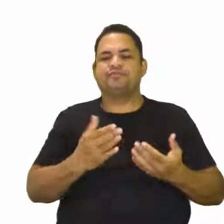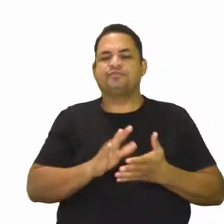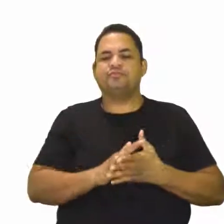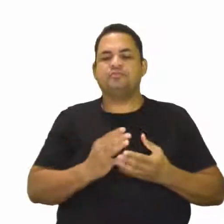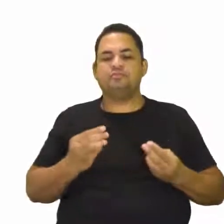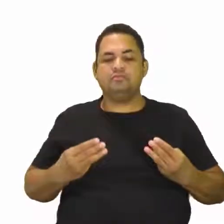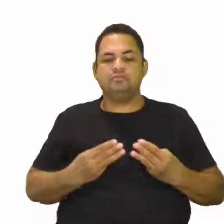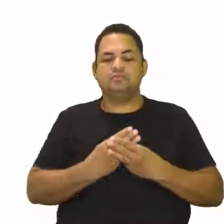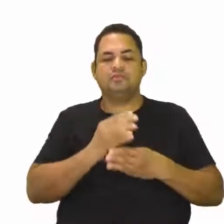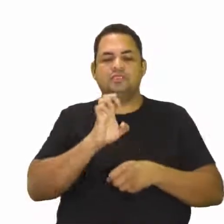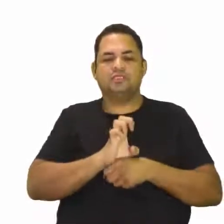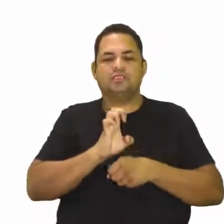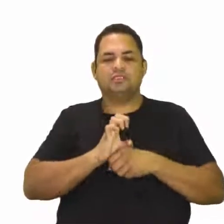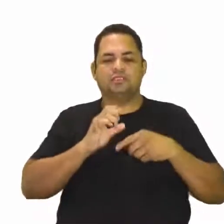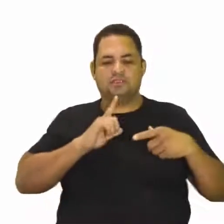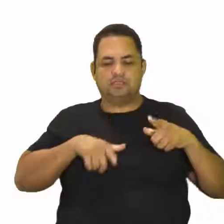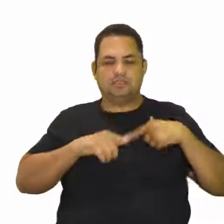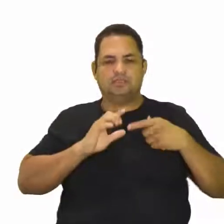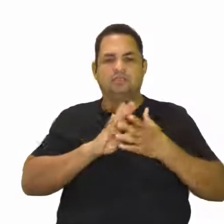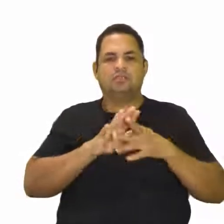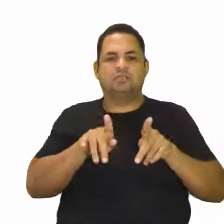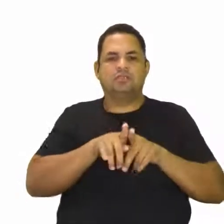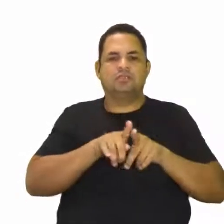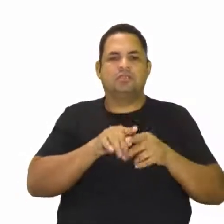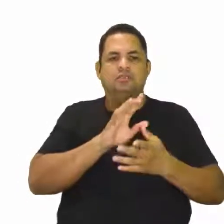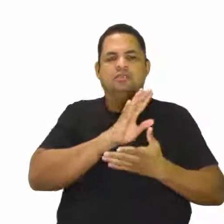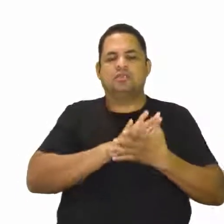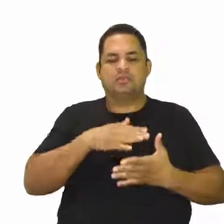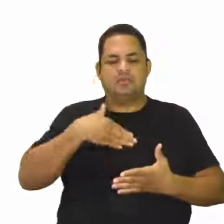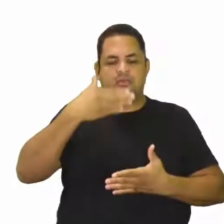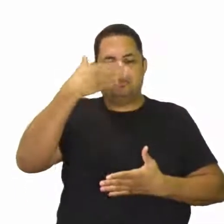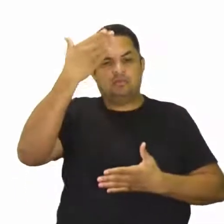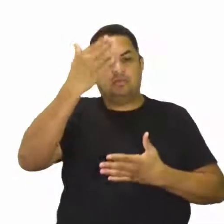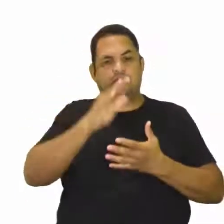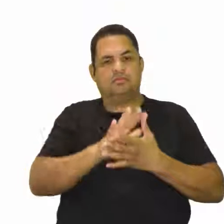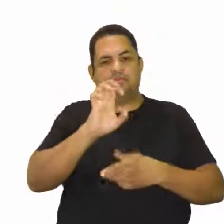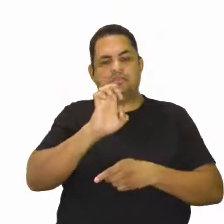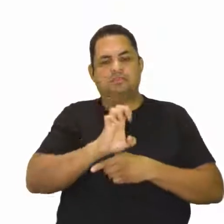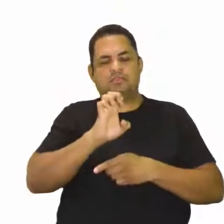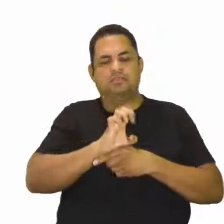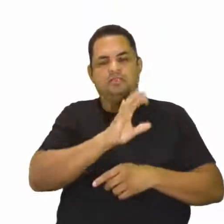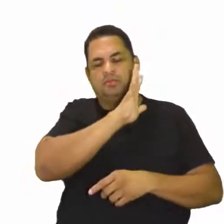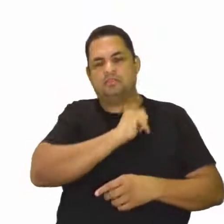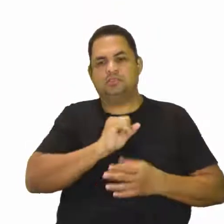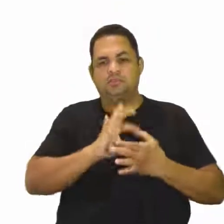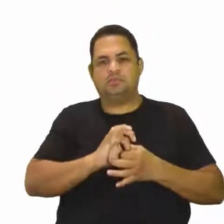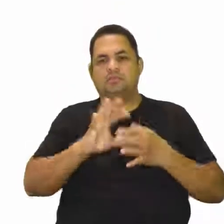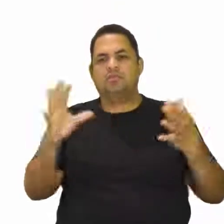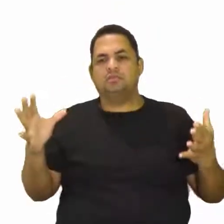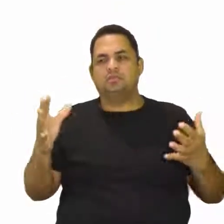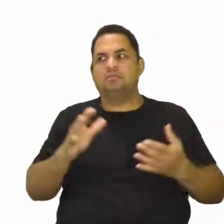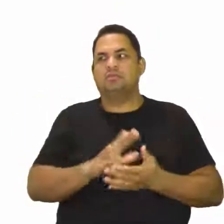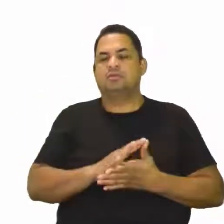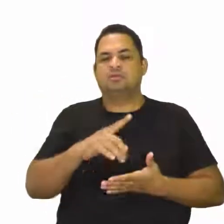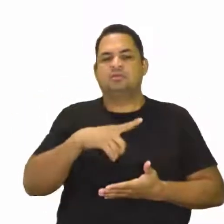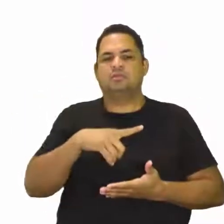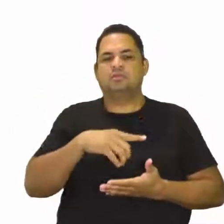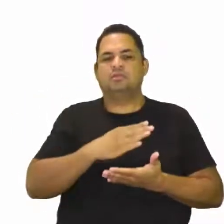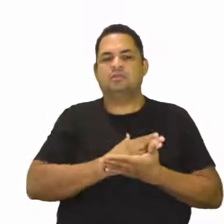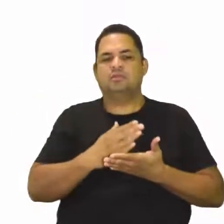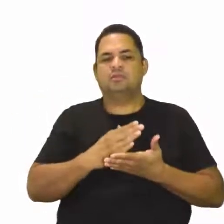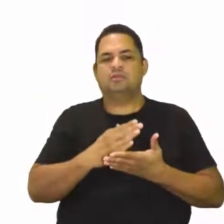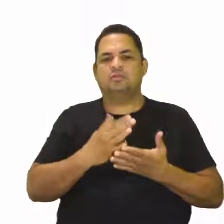o Estado de Israel, os árabes reivindicavam um Estado palestino independente. Assim teve início uma